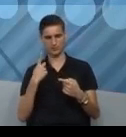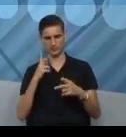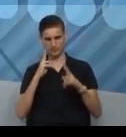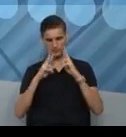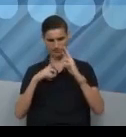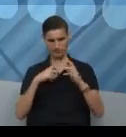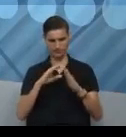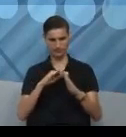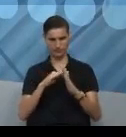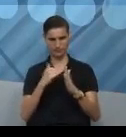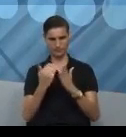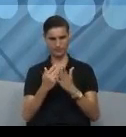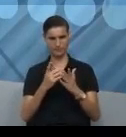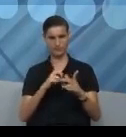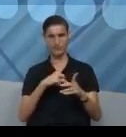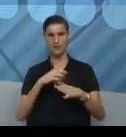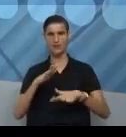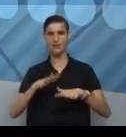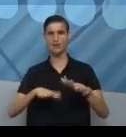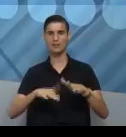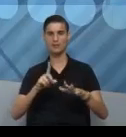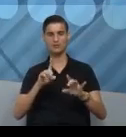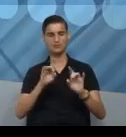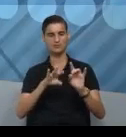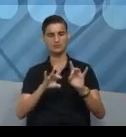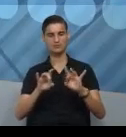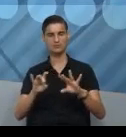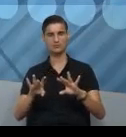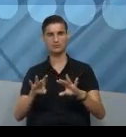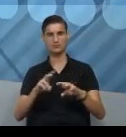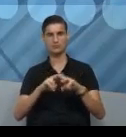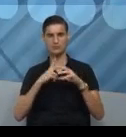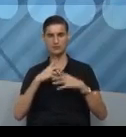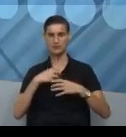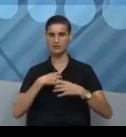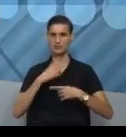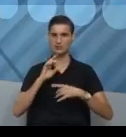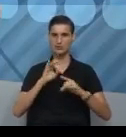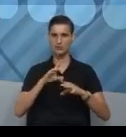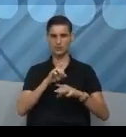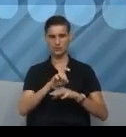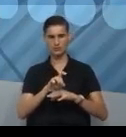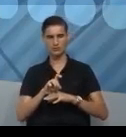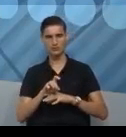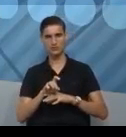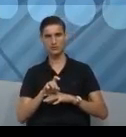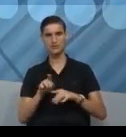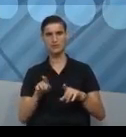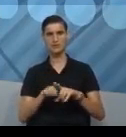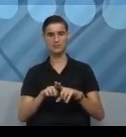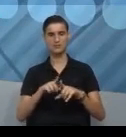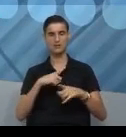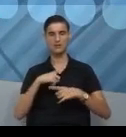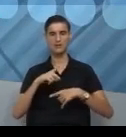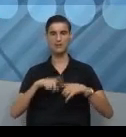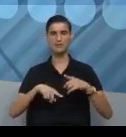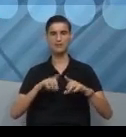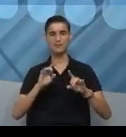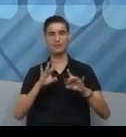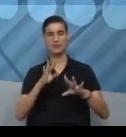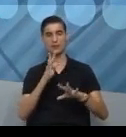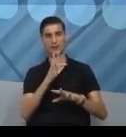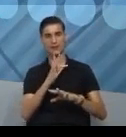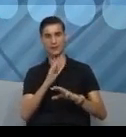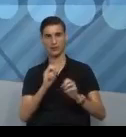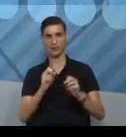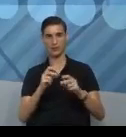trabalhando numa equação que depende de uma variável só. No caso, a gente tem uma equação que depende só de x e uma equação que vai depender só de